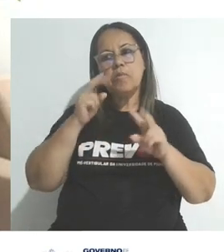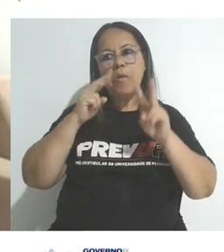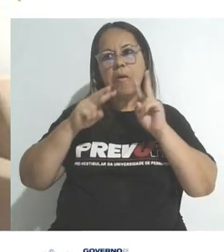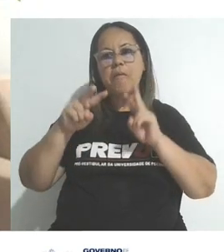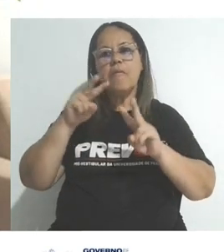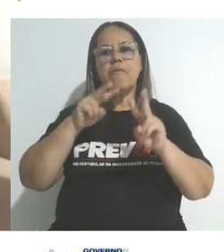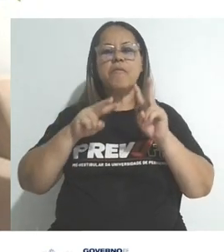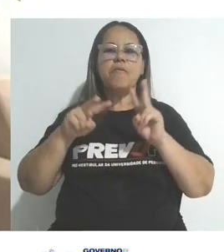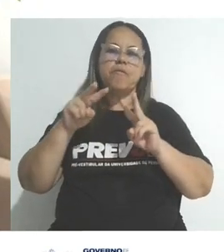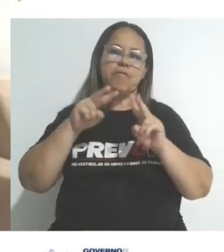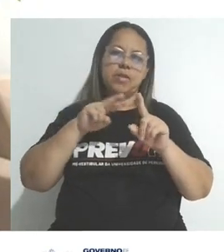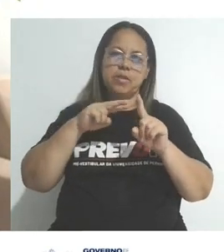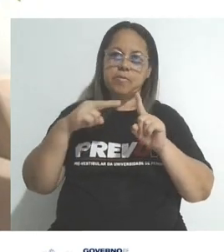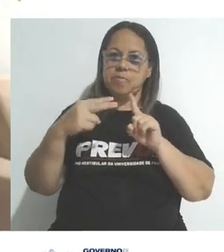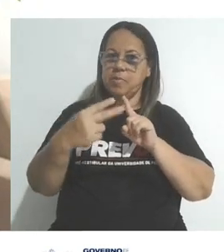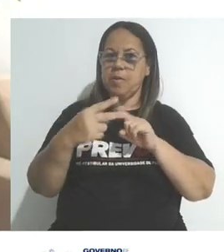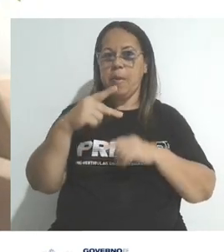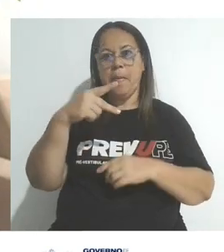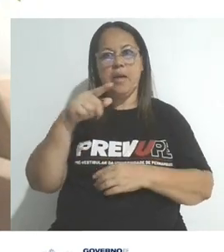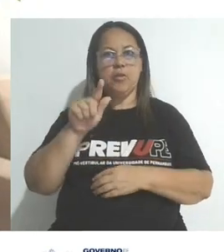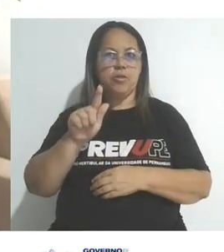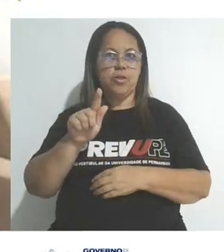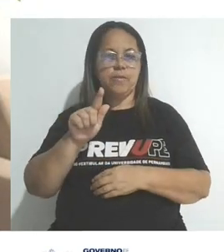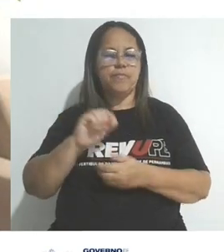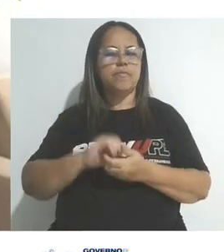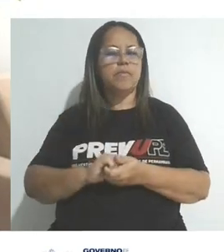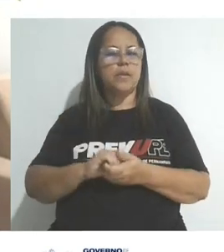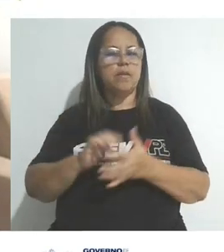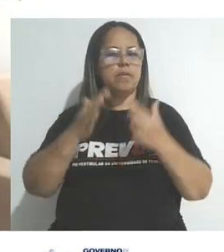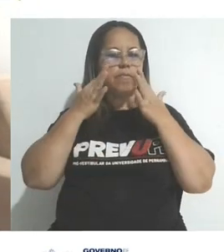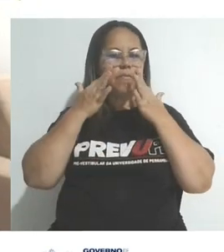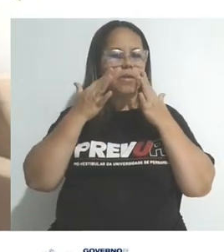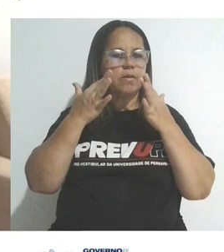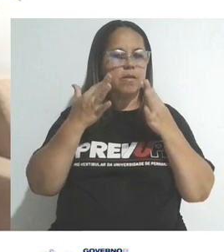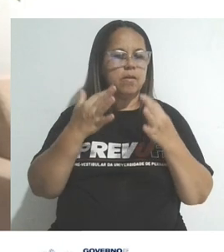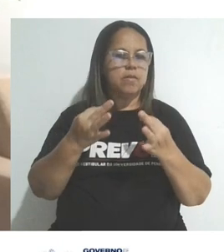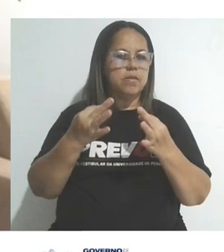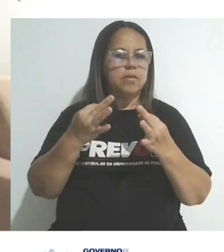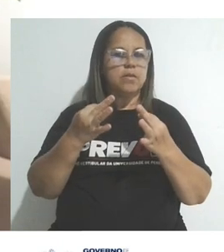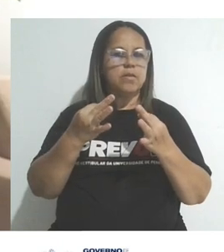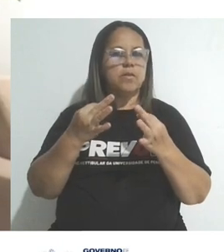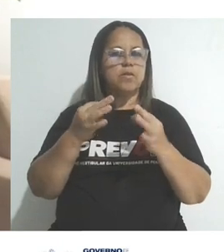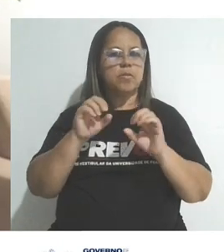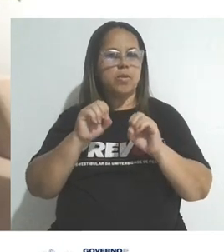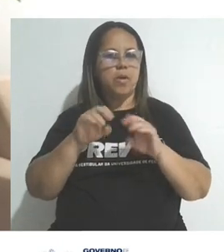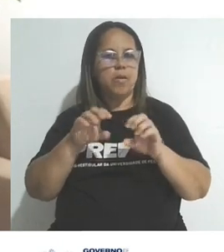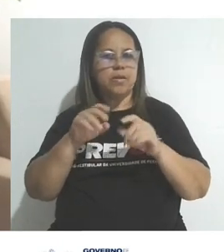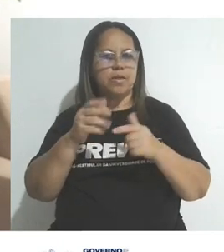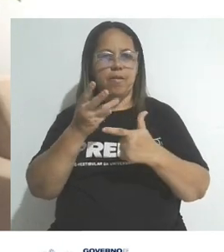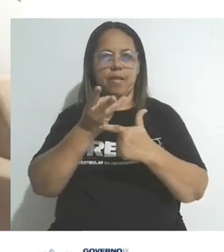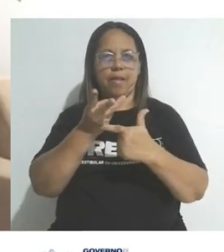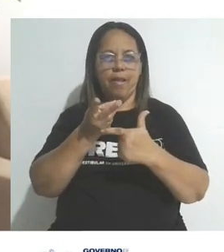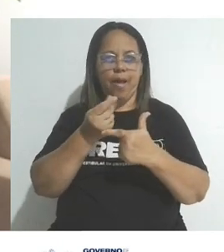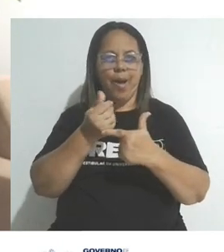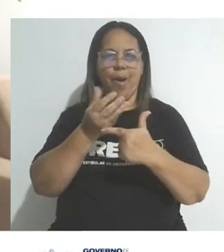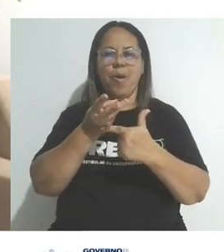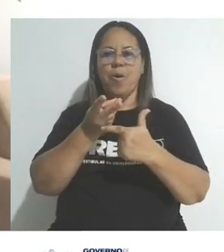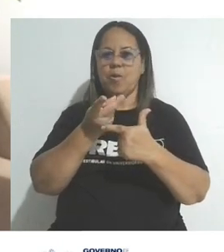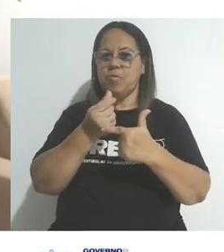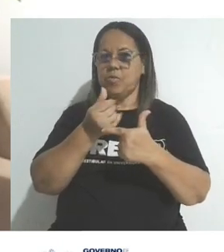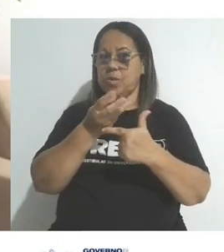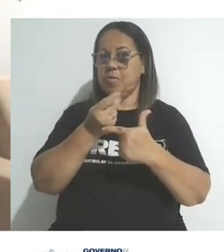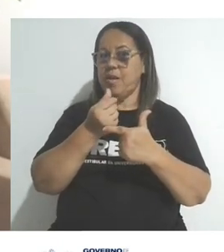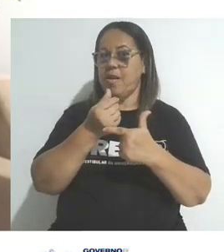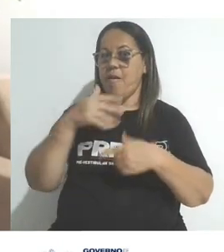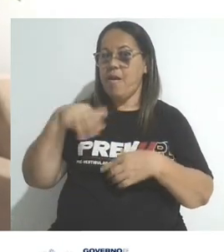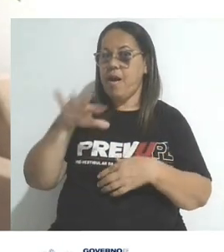de progressão geométrica. Então fiquem muito atentos a essa questão sobre o ensino da álgebra. A álgebra é uma área